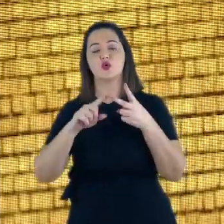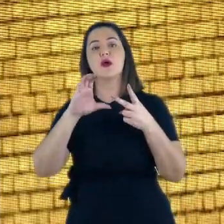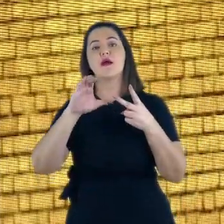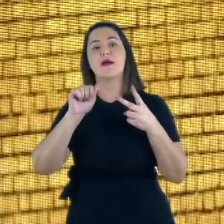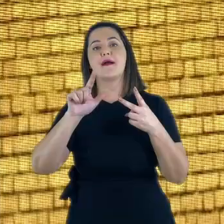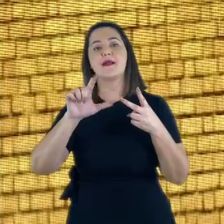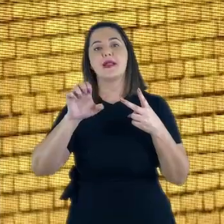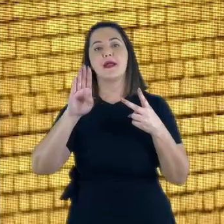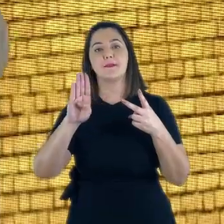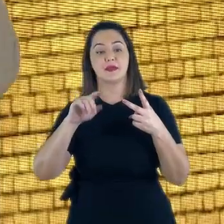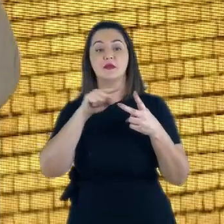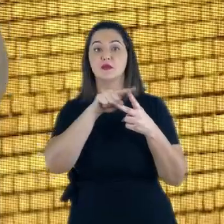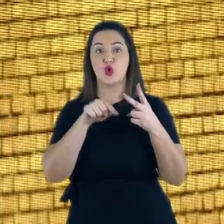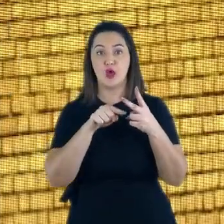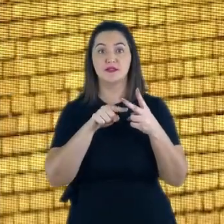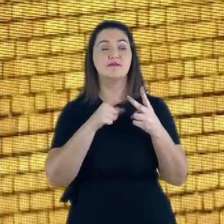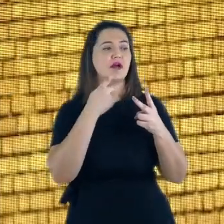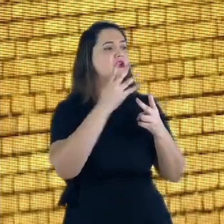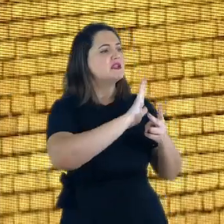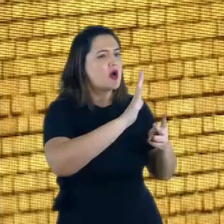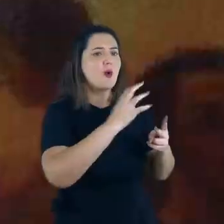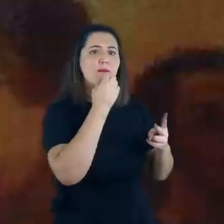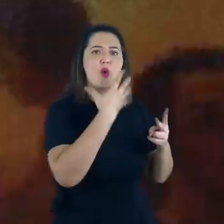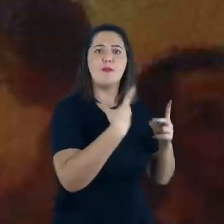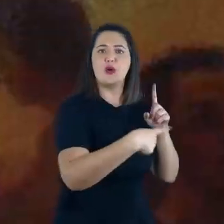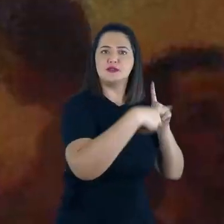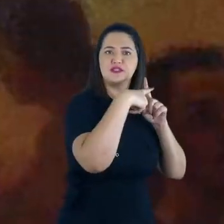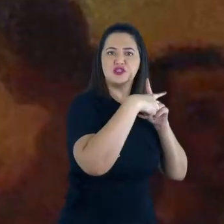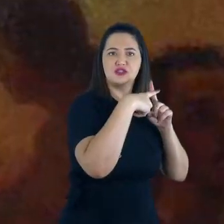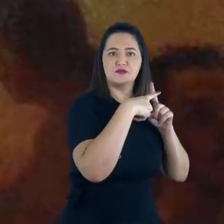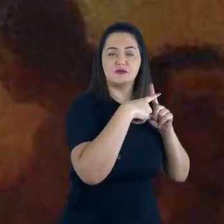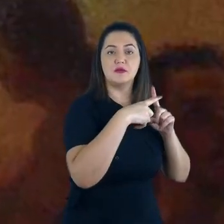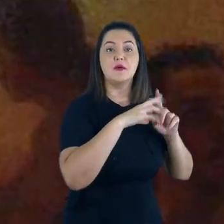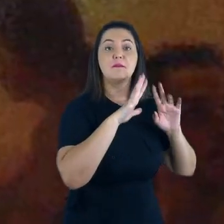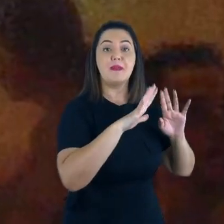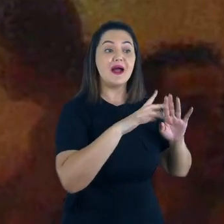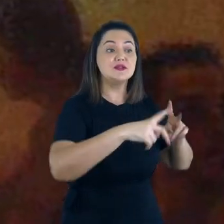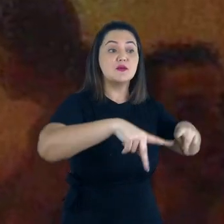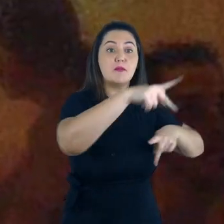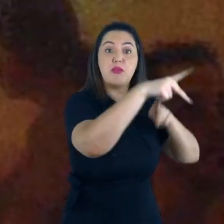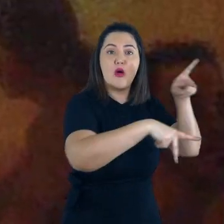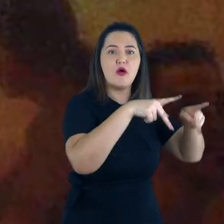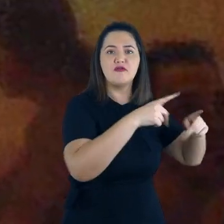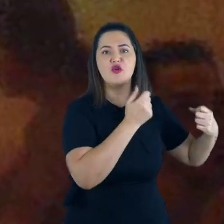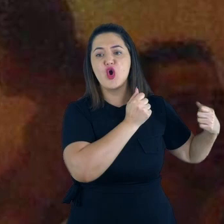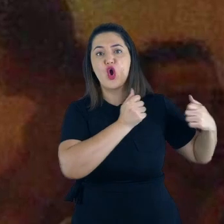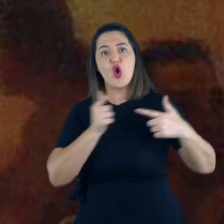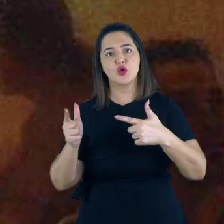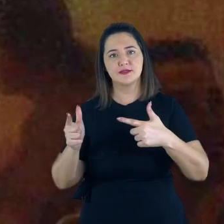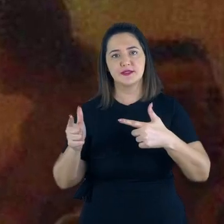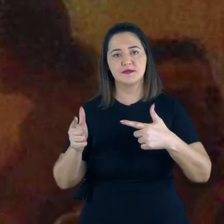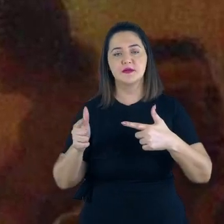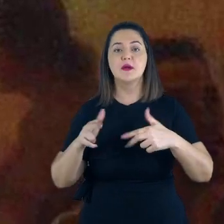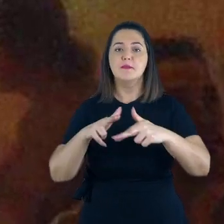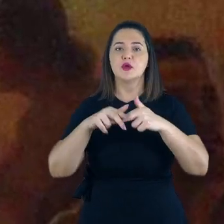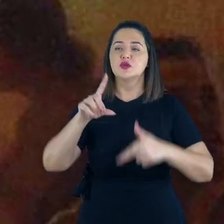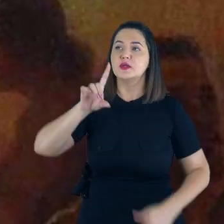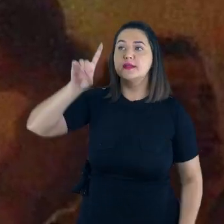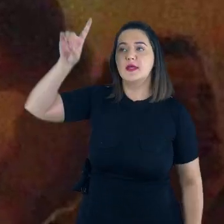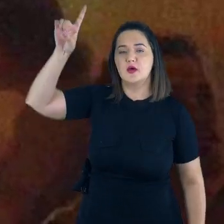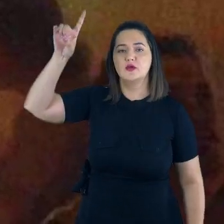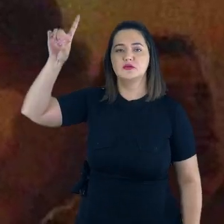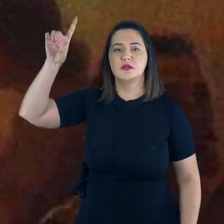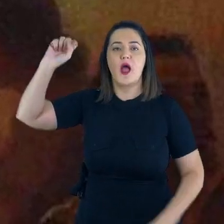com aquele relatório pessimista dos demais. Então a glória do Senhor apareceu em juízo a todos